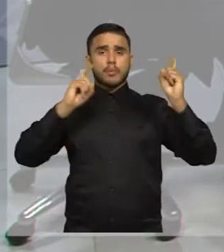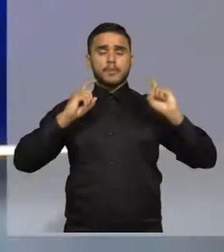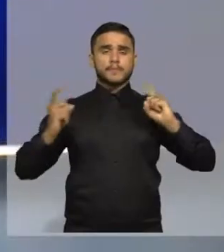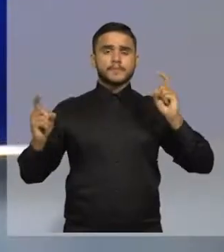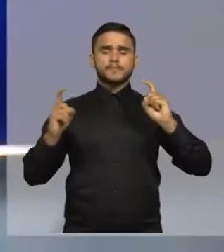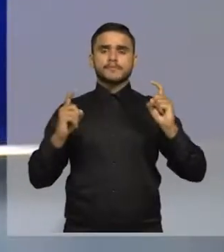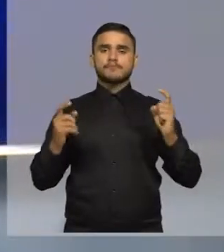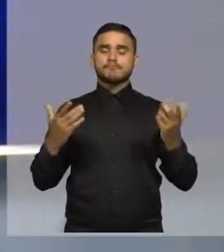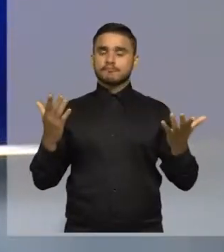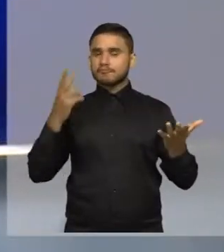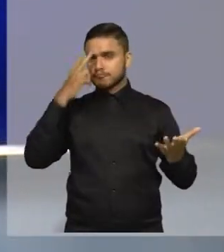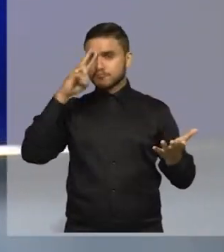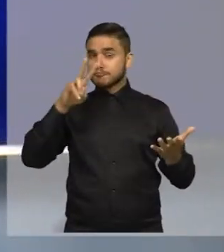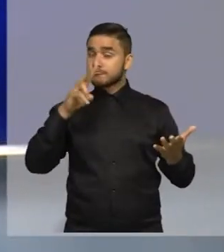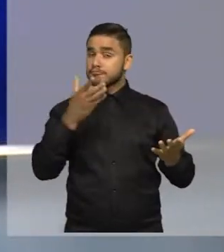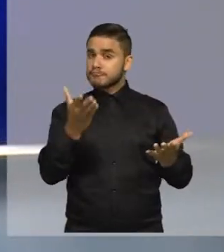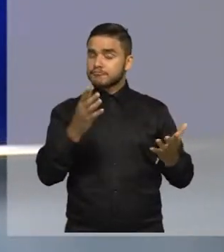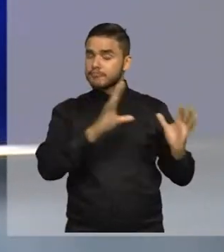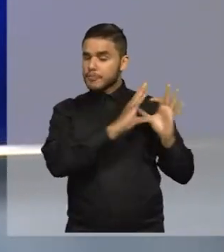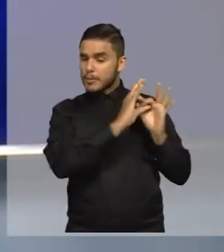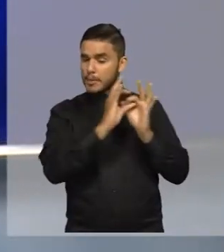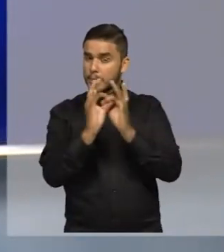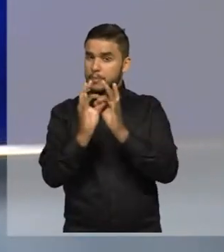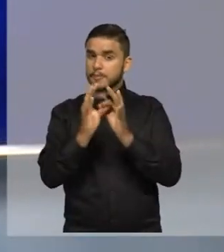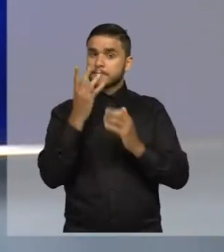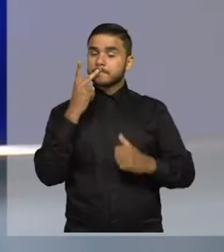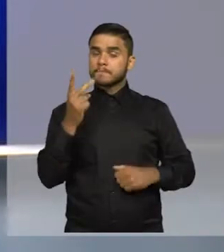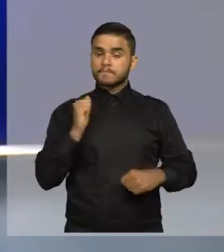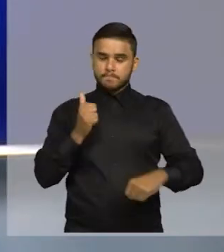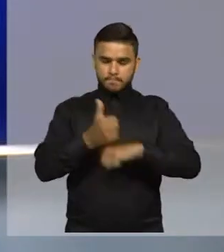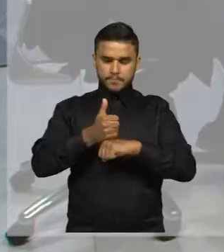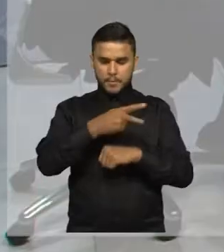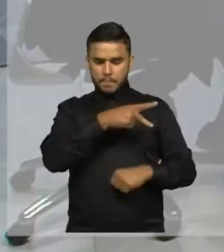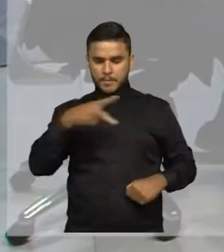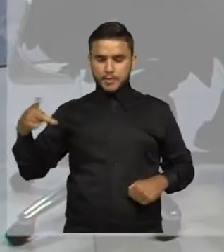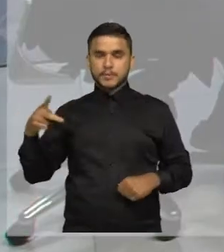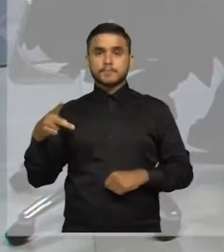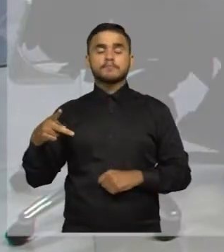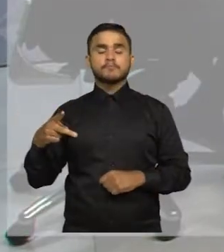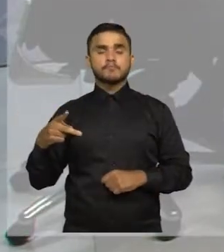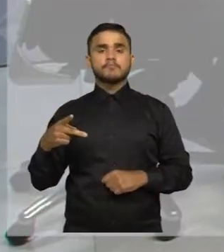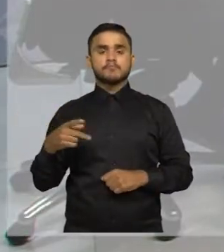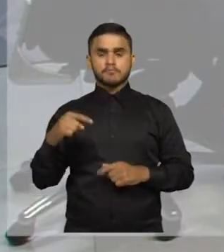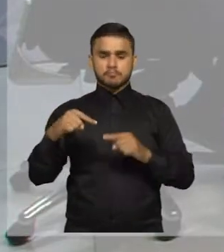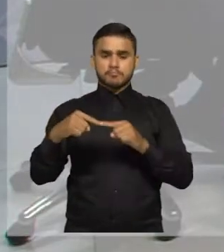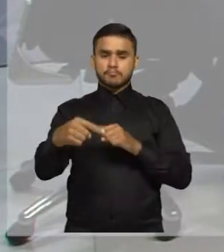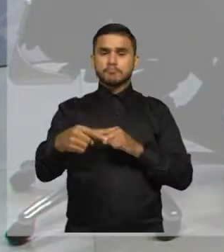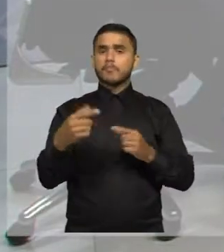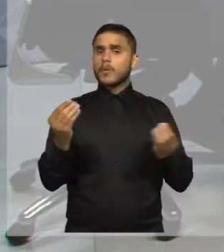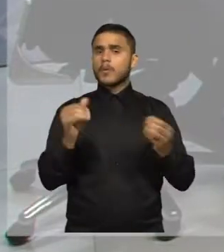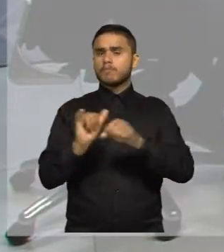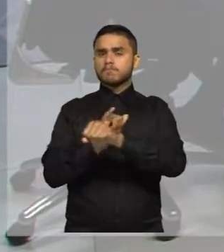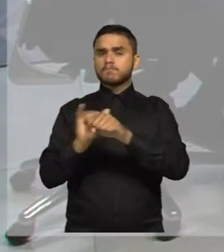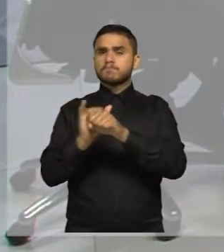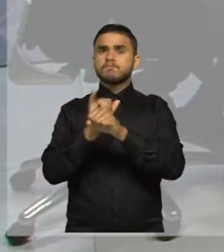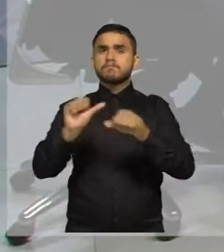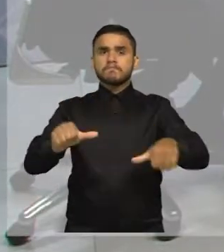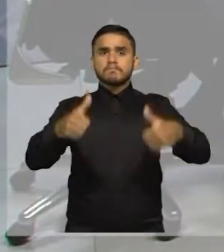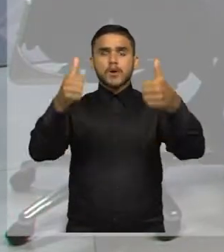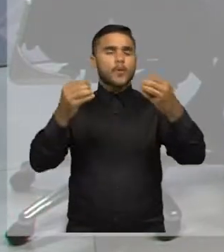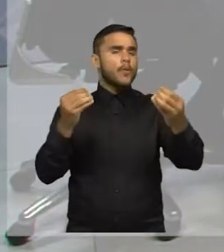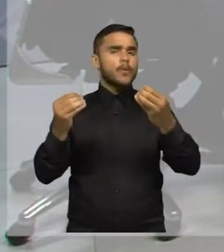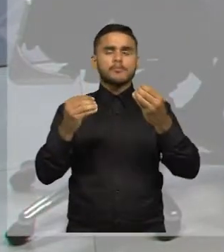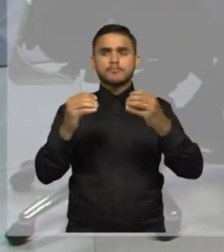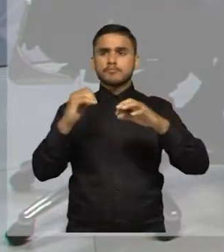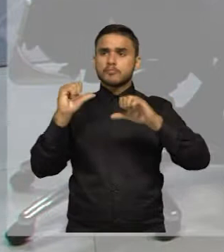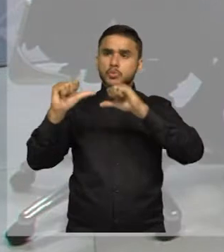do novo presidente da República e o dia seguinte, como será o Brasil.